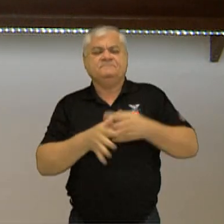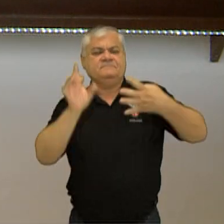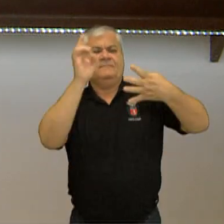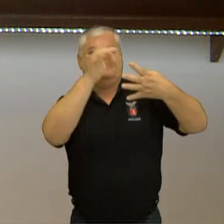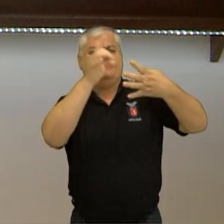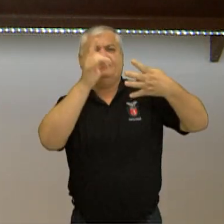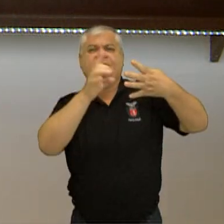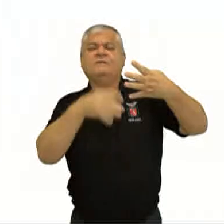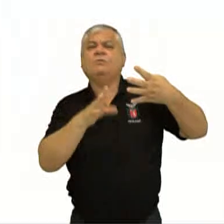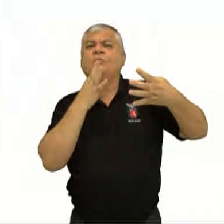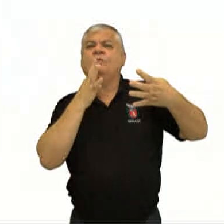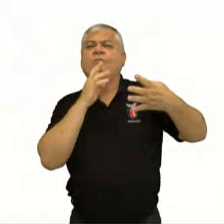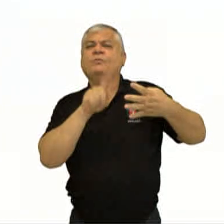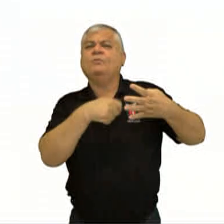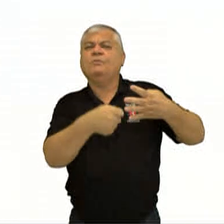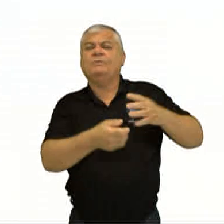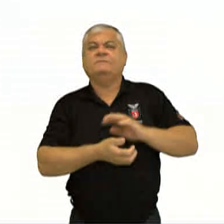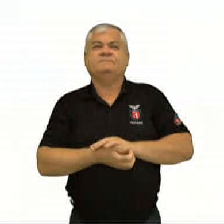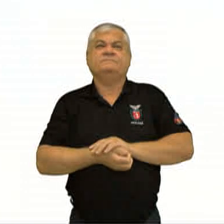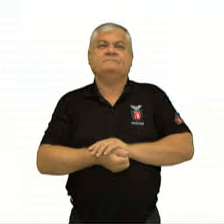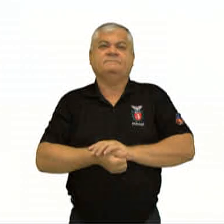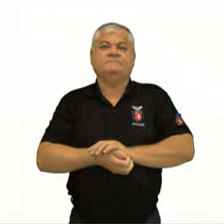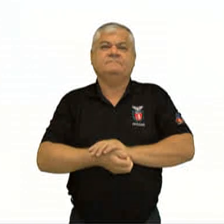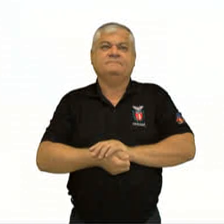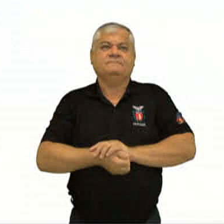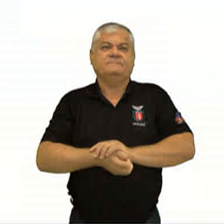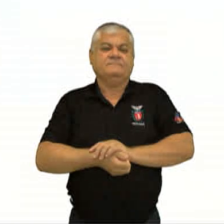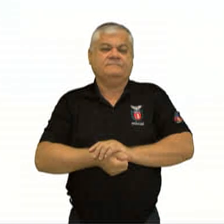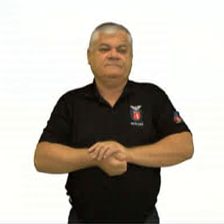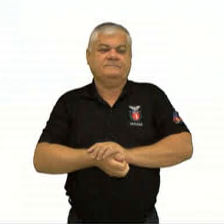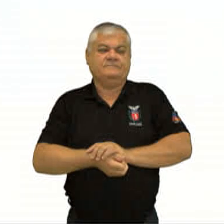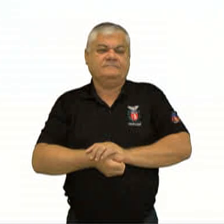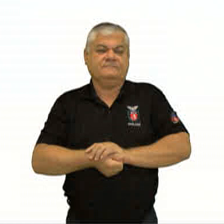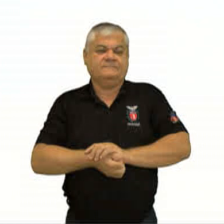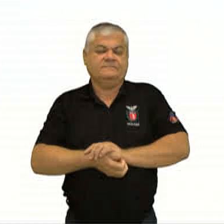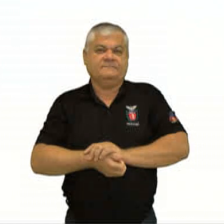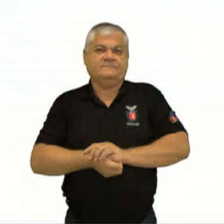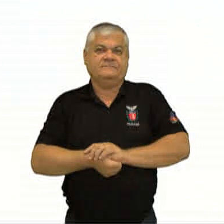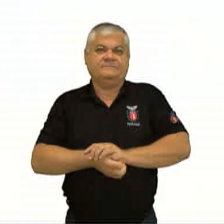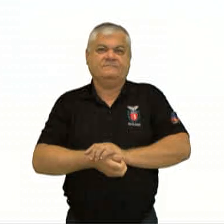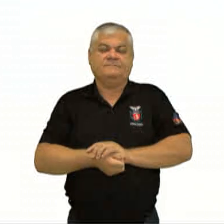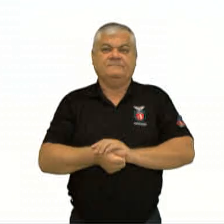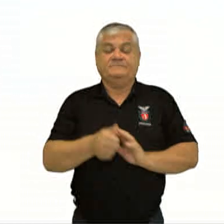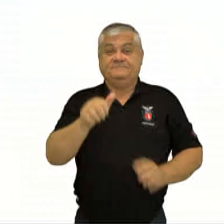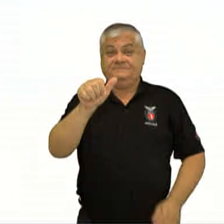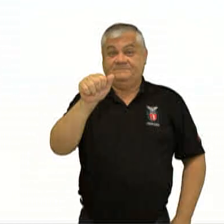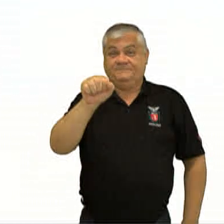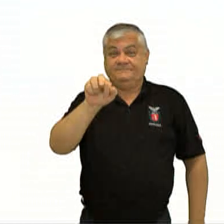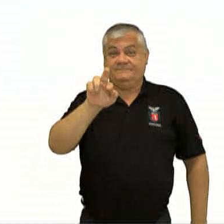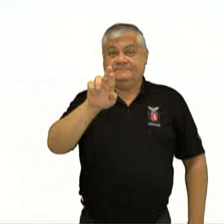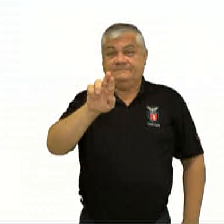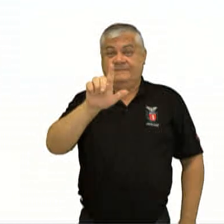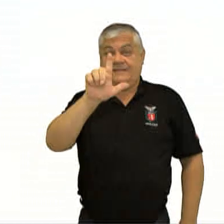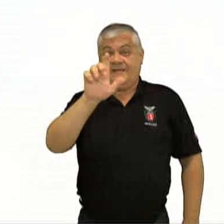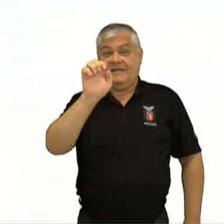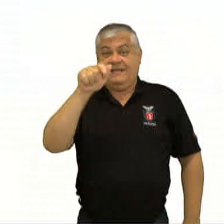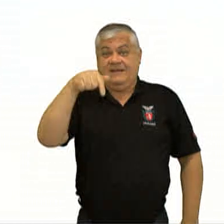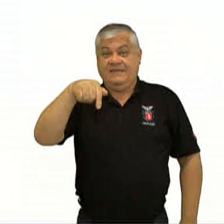da comédia dell'arte. Então, a gente tem o Arlequim. Arlequim, né? É o